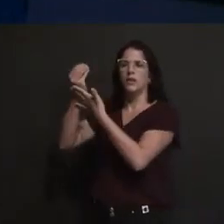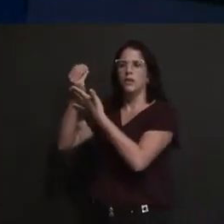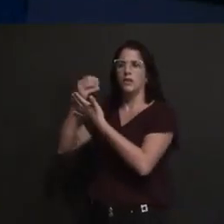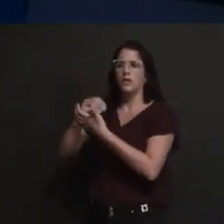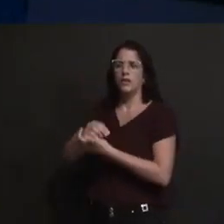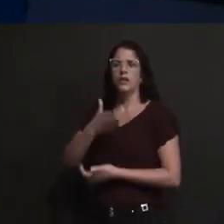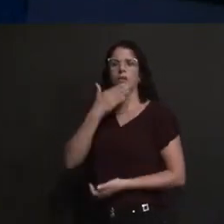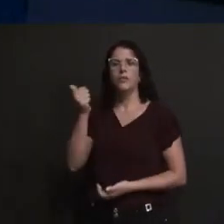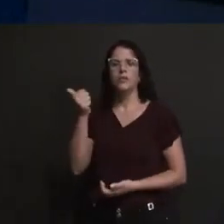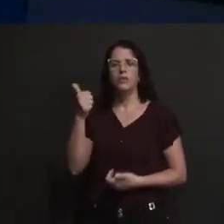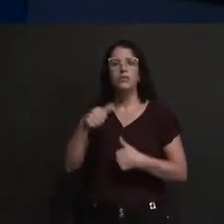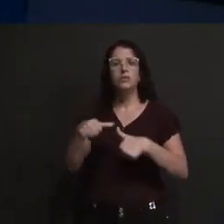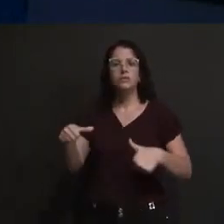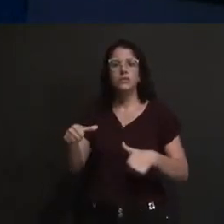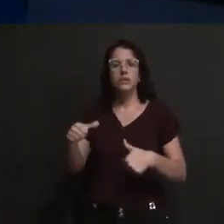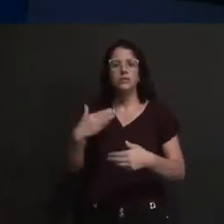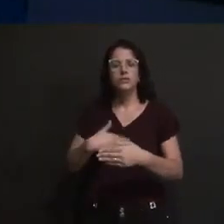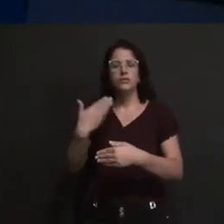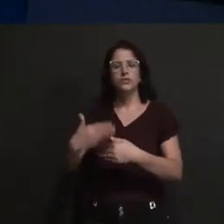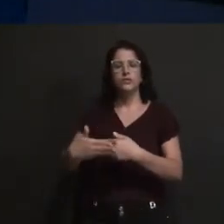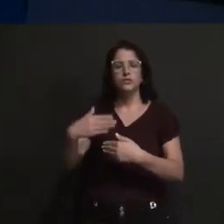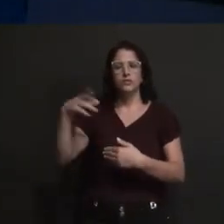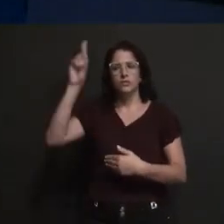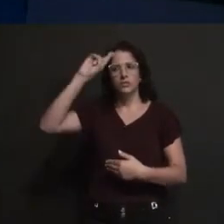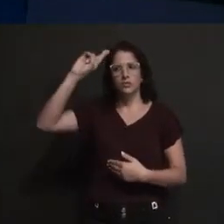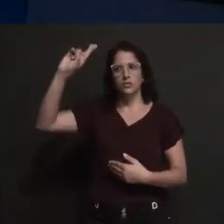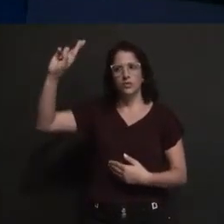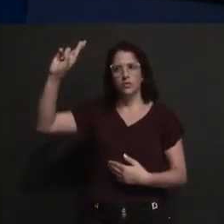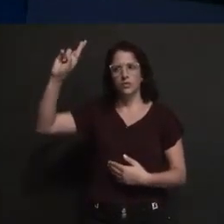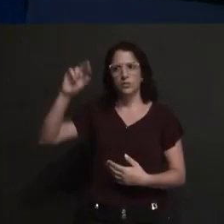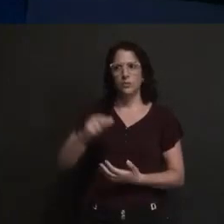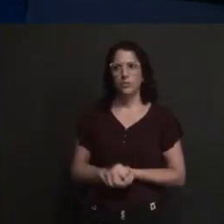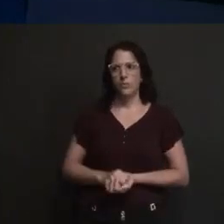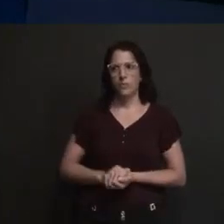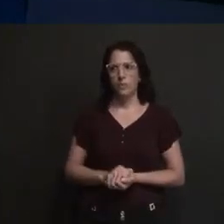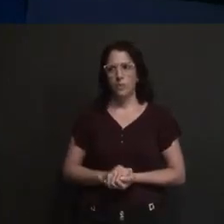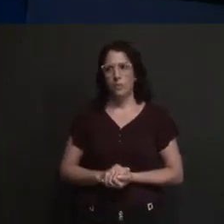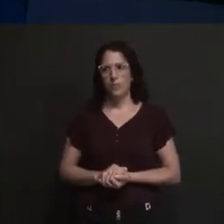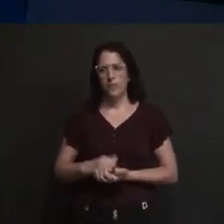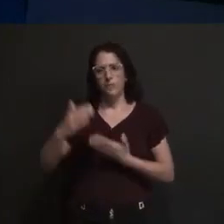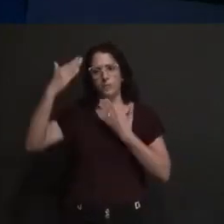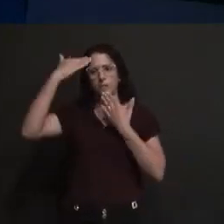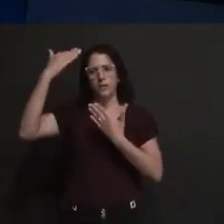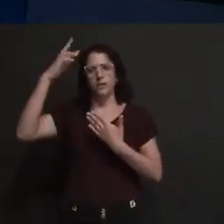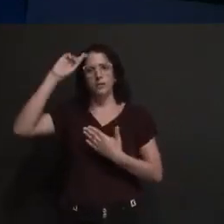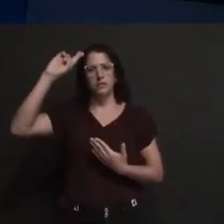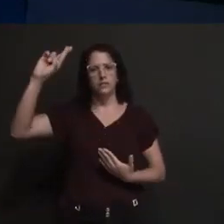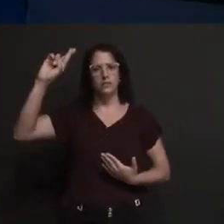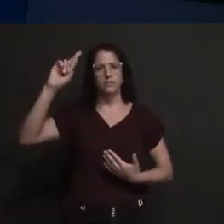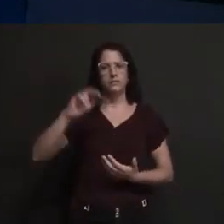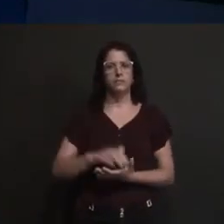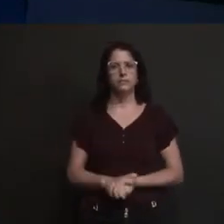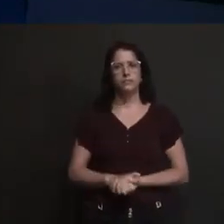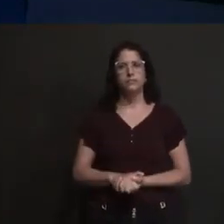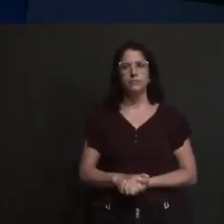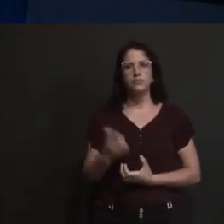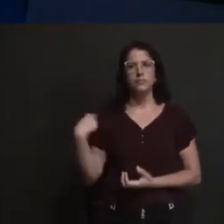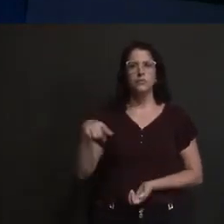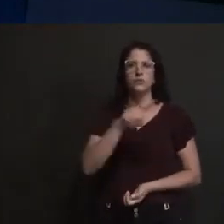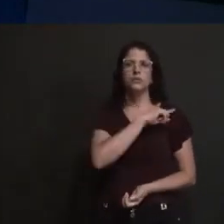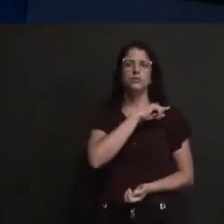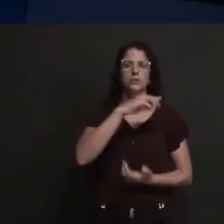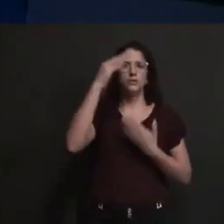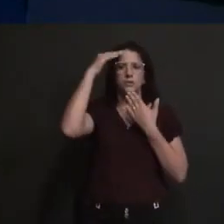andar na tua presença como teu filho. Obrigado, Senhor. Nós te